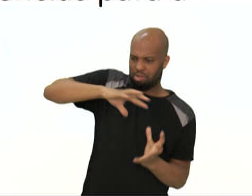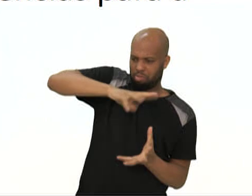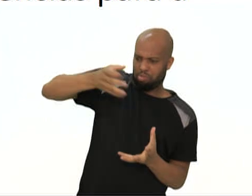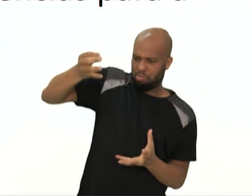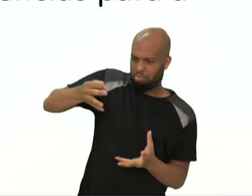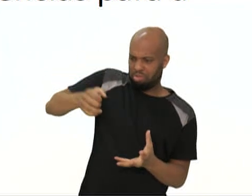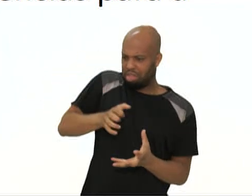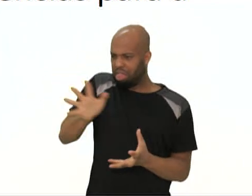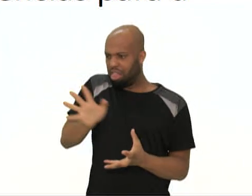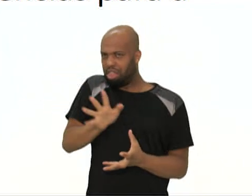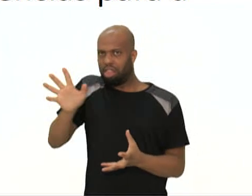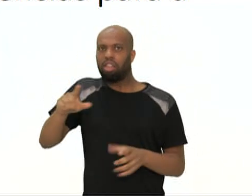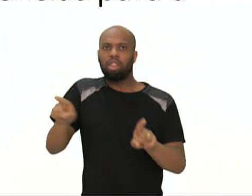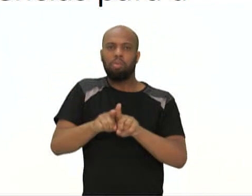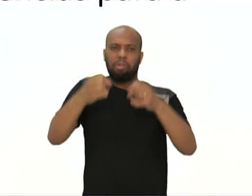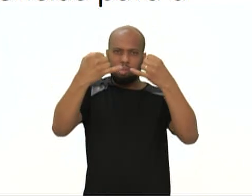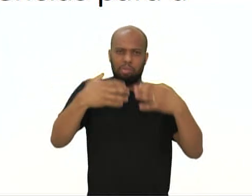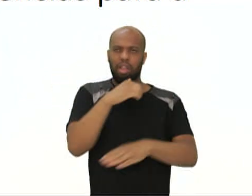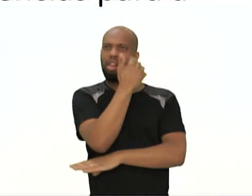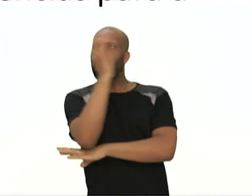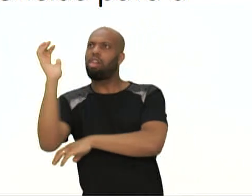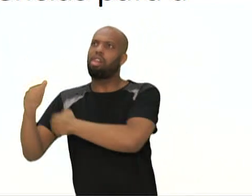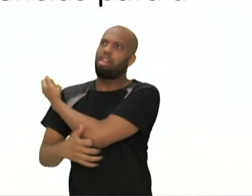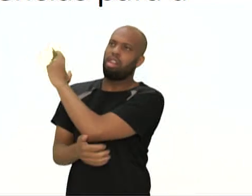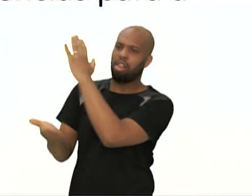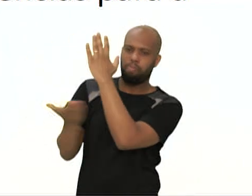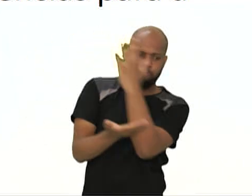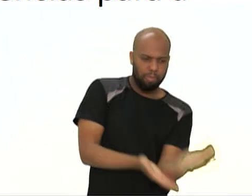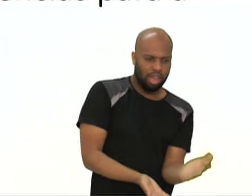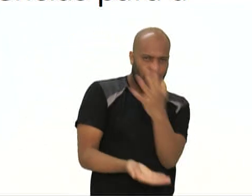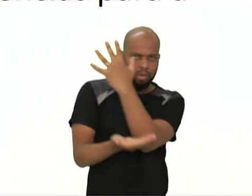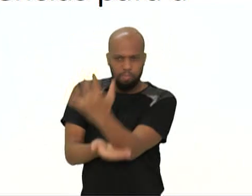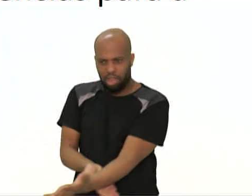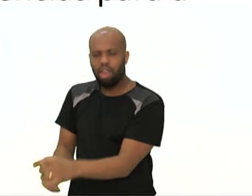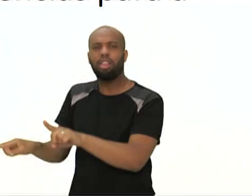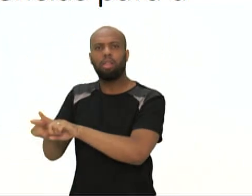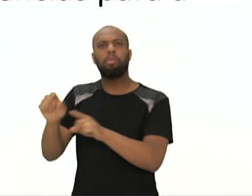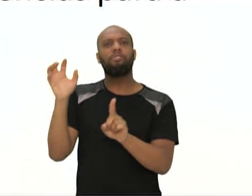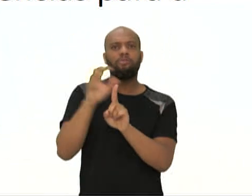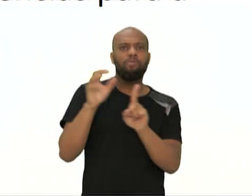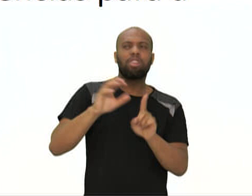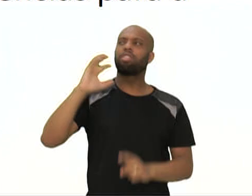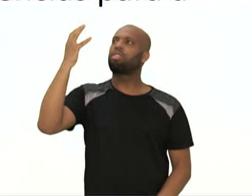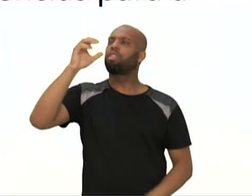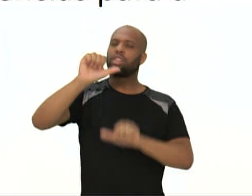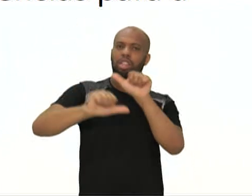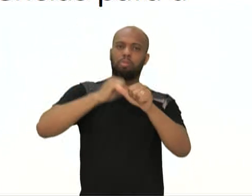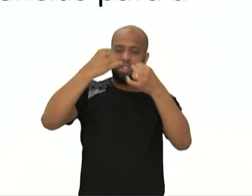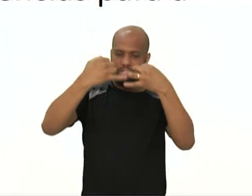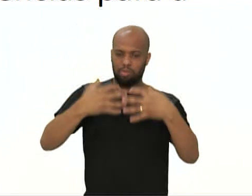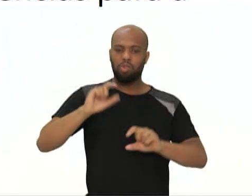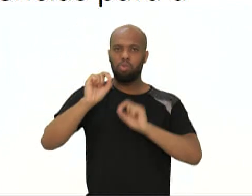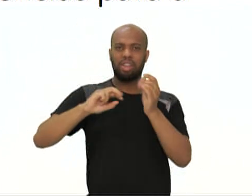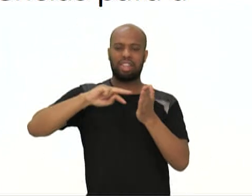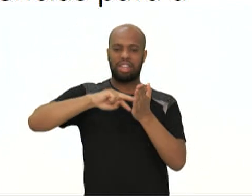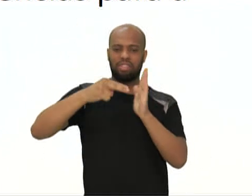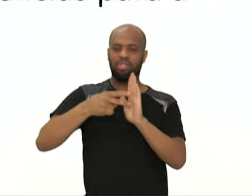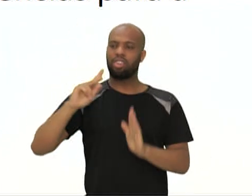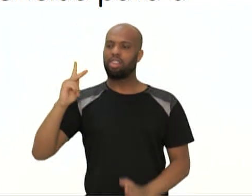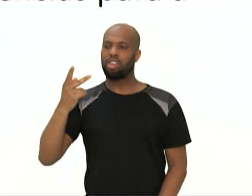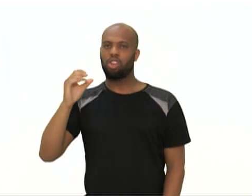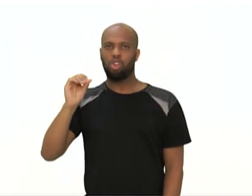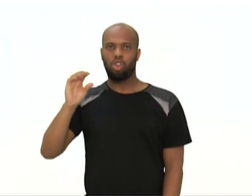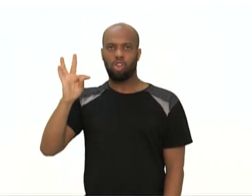Explicar de que forma o desmatamento pode contribuir para as mudanças climáticas globais e explicar o que são hotspots e suas consequências